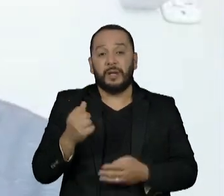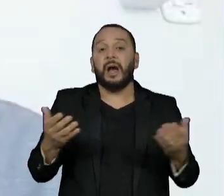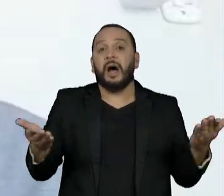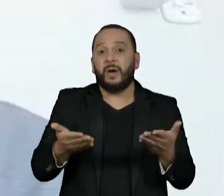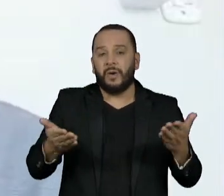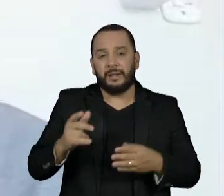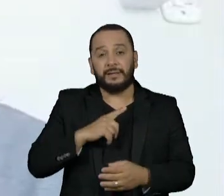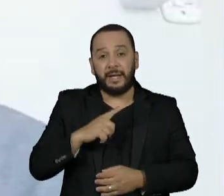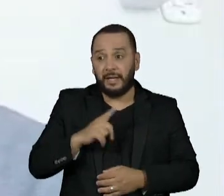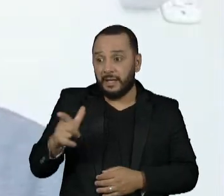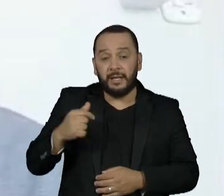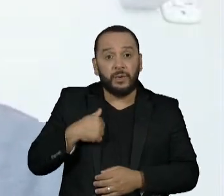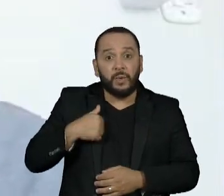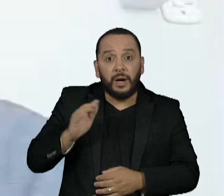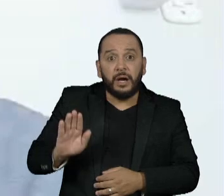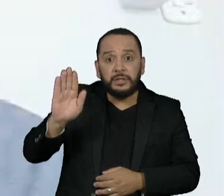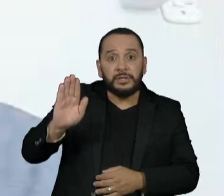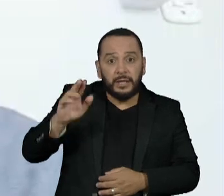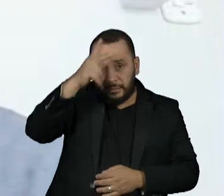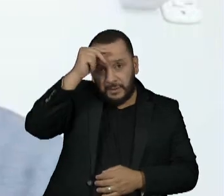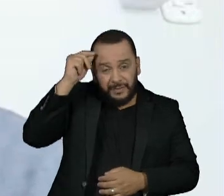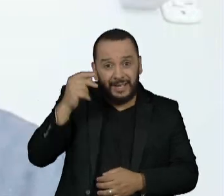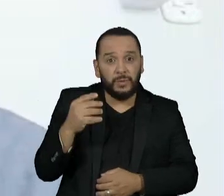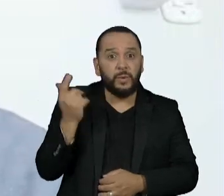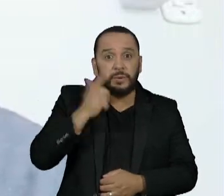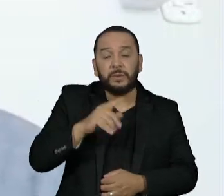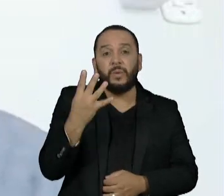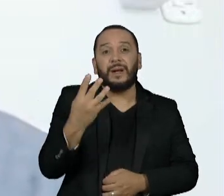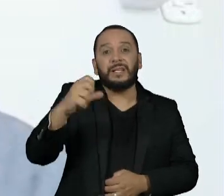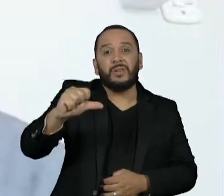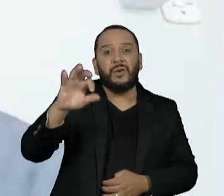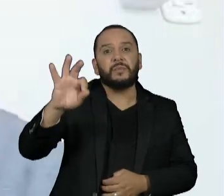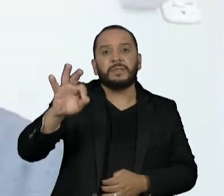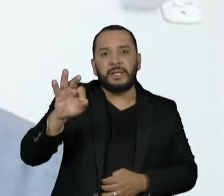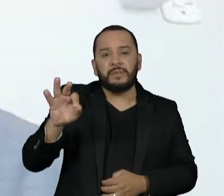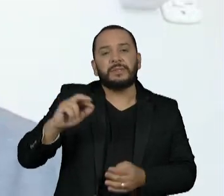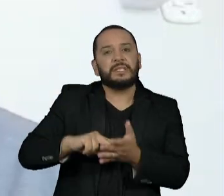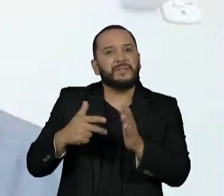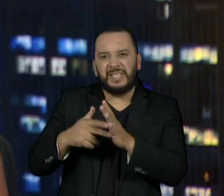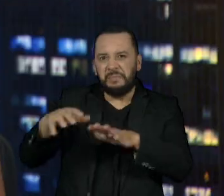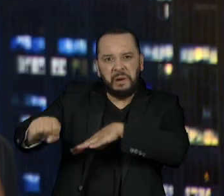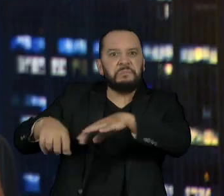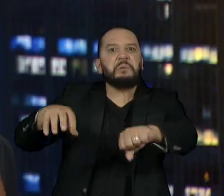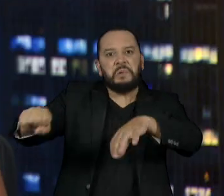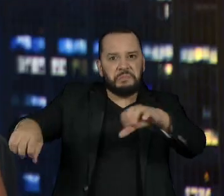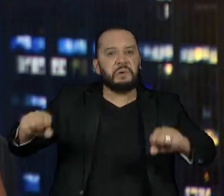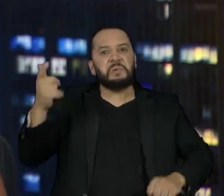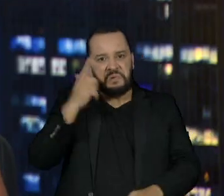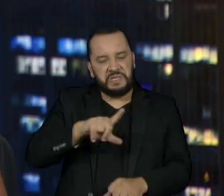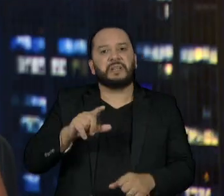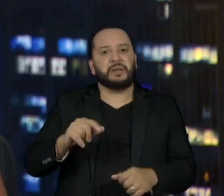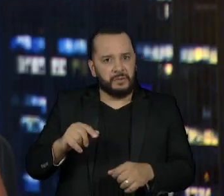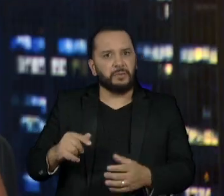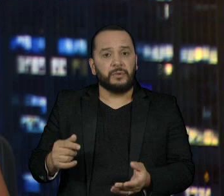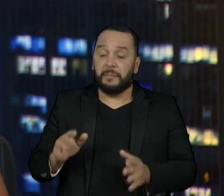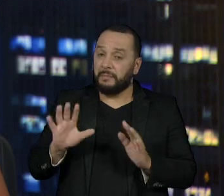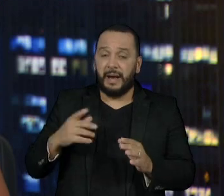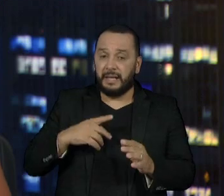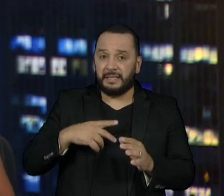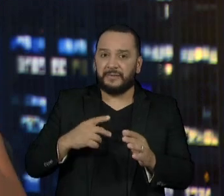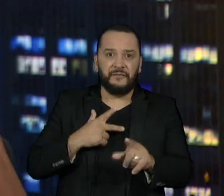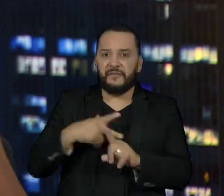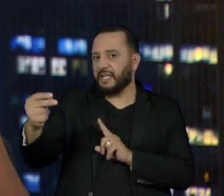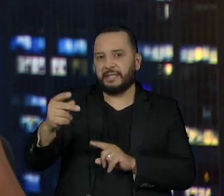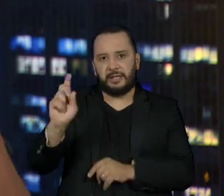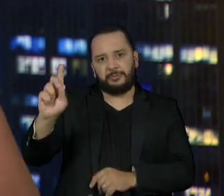conseguiu 49% dos votos. Então ali, por exemplo, ele ganhou muito terreno. Nesse ponto aí de que, quando falamos